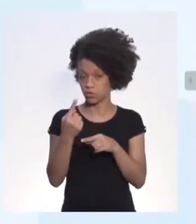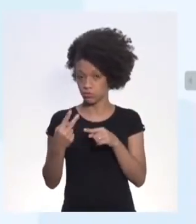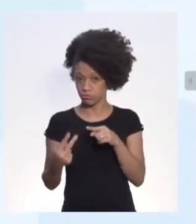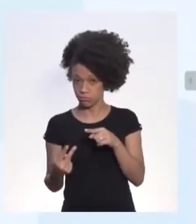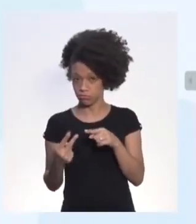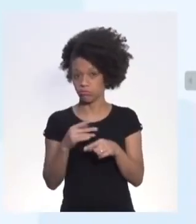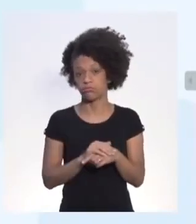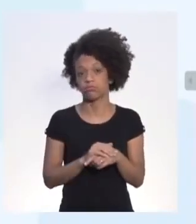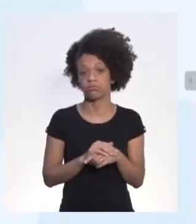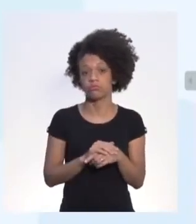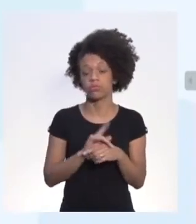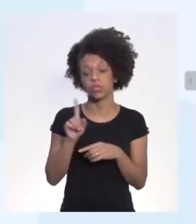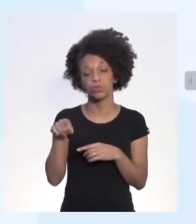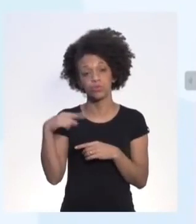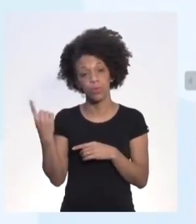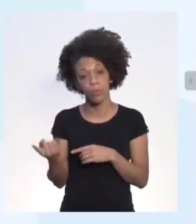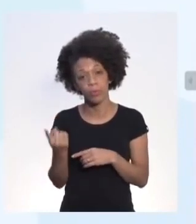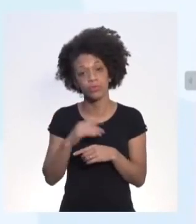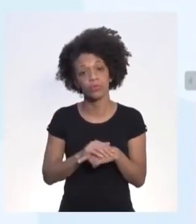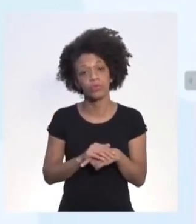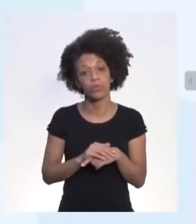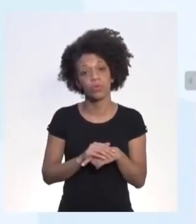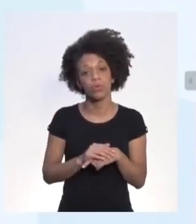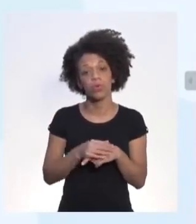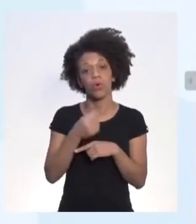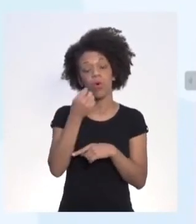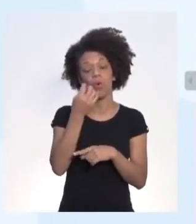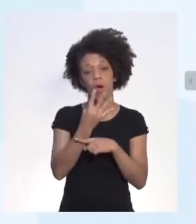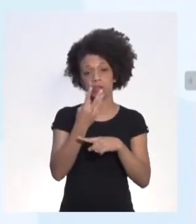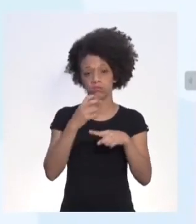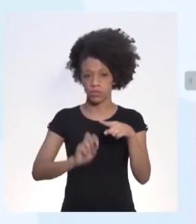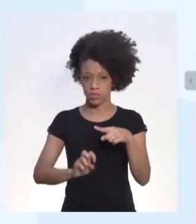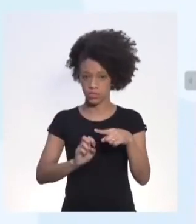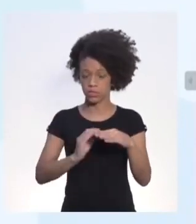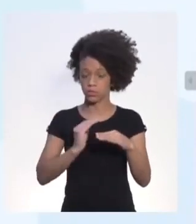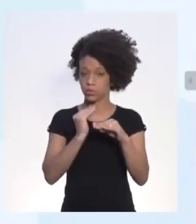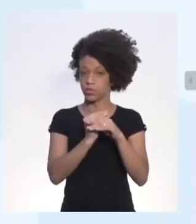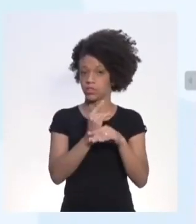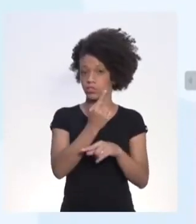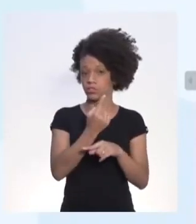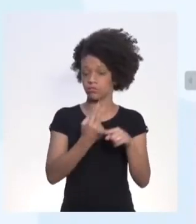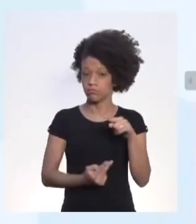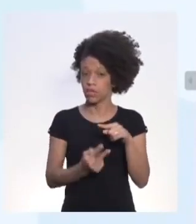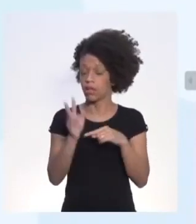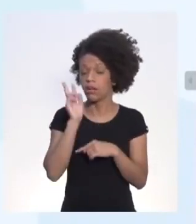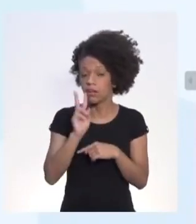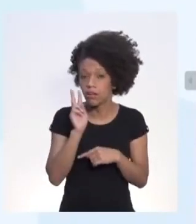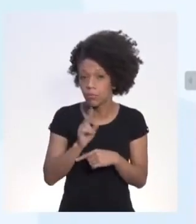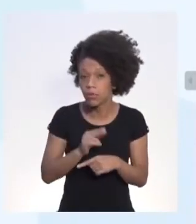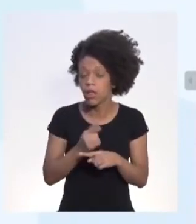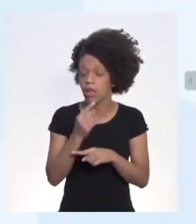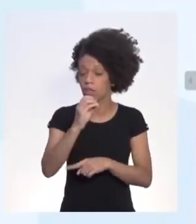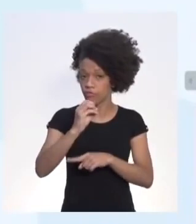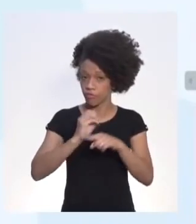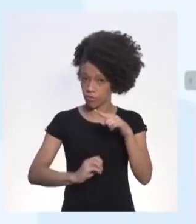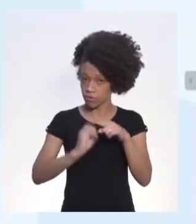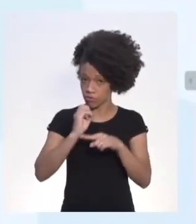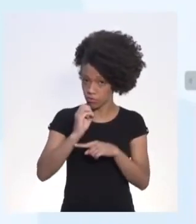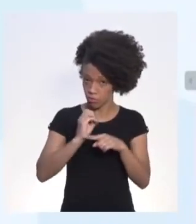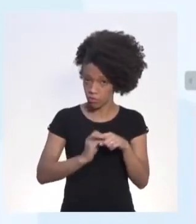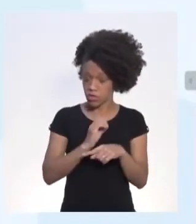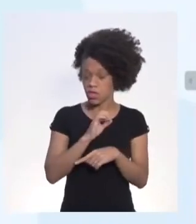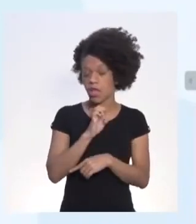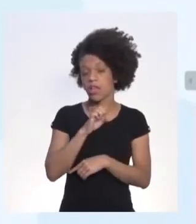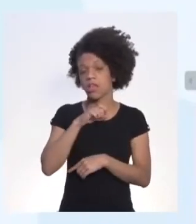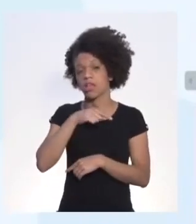e do outro lado, né? Ó, o 4/5 se encaixa aqui. Lembrando que são frações equivalentes, elas têm